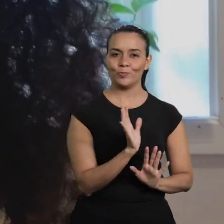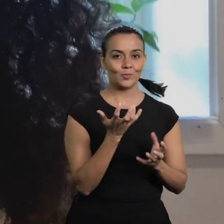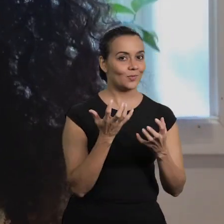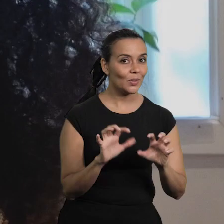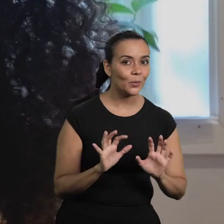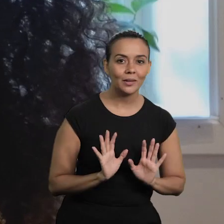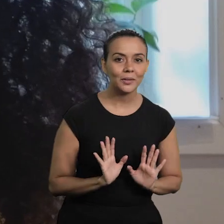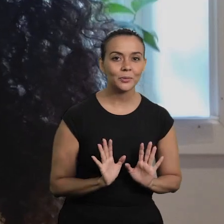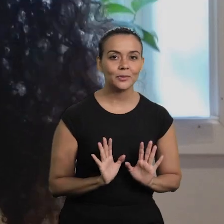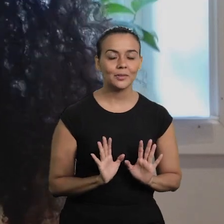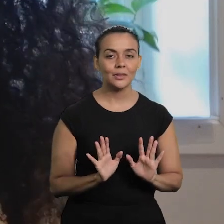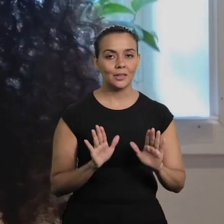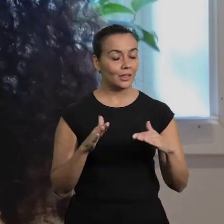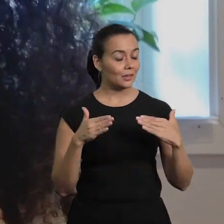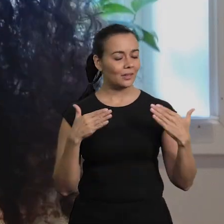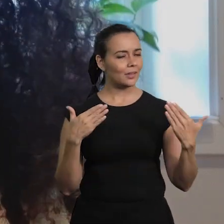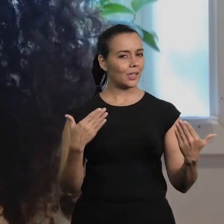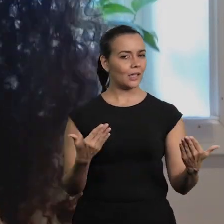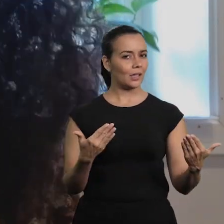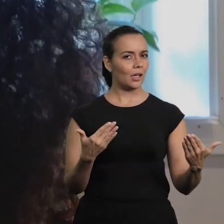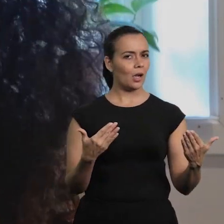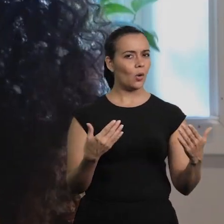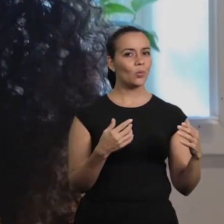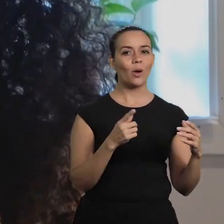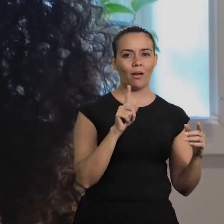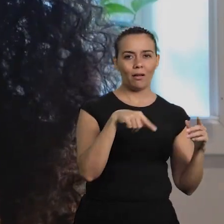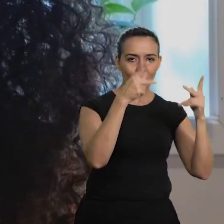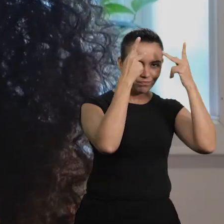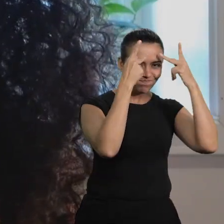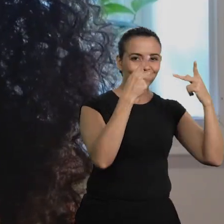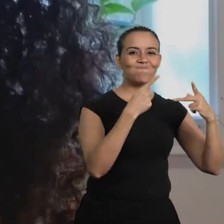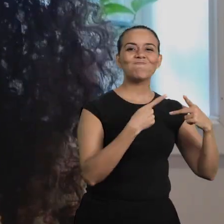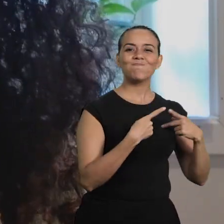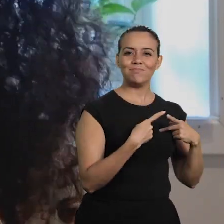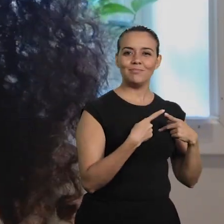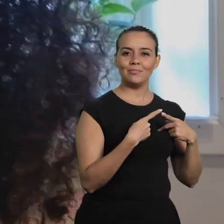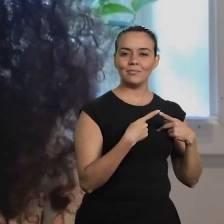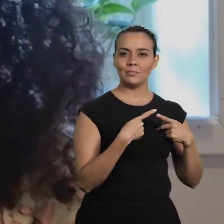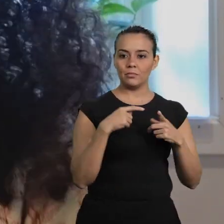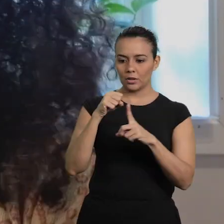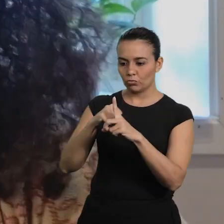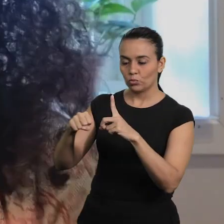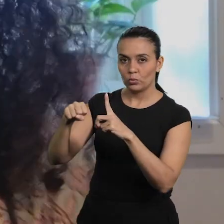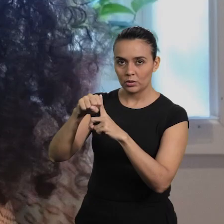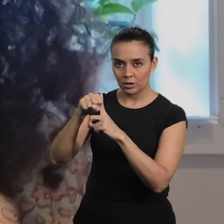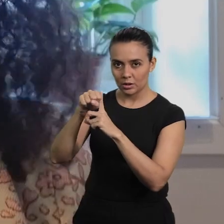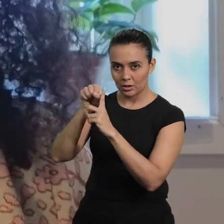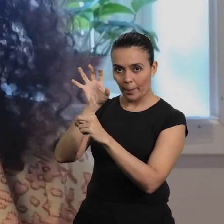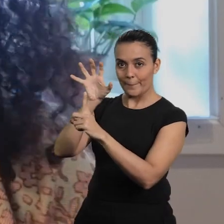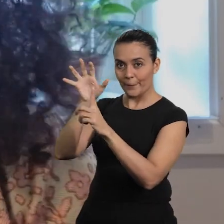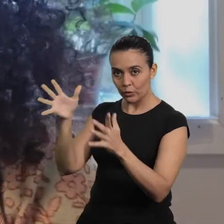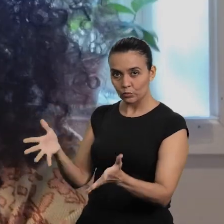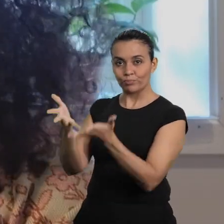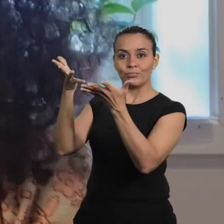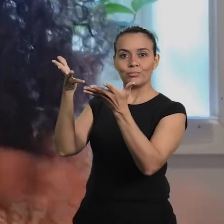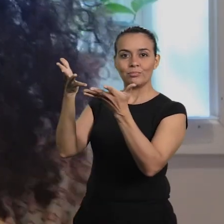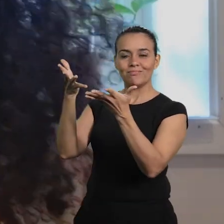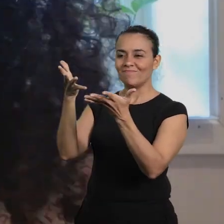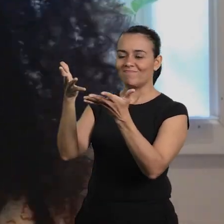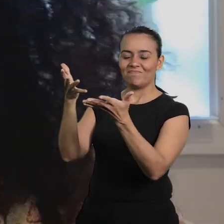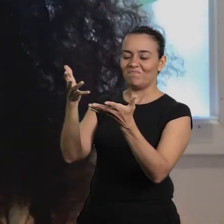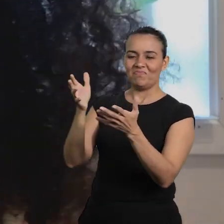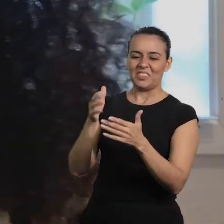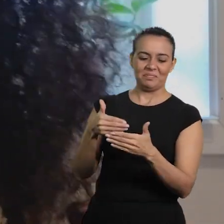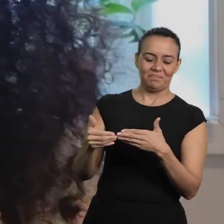de retorno para ter mais impacto social. Então, contrariando tudo que